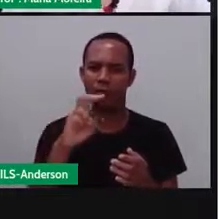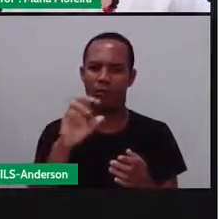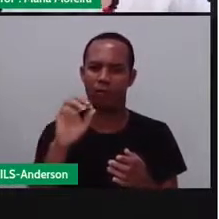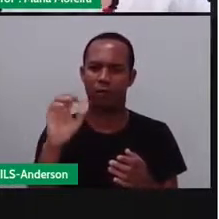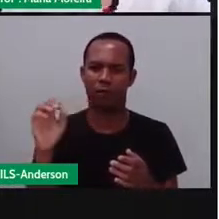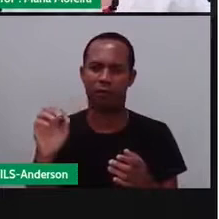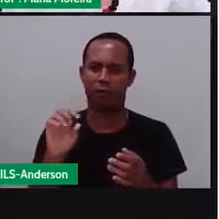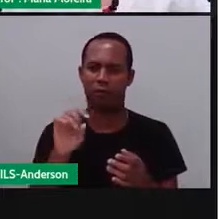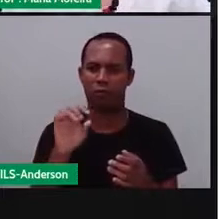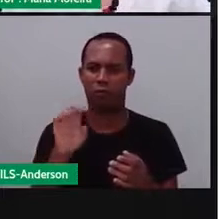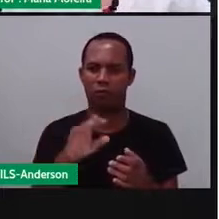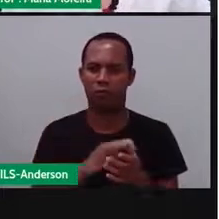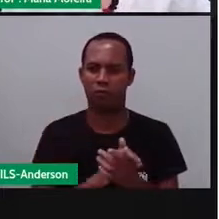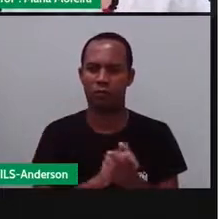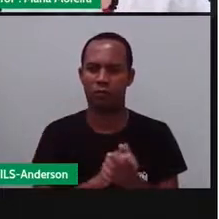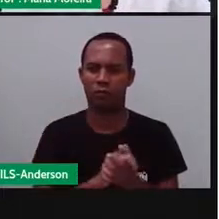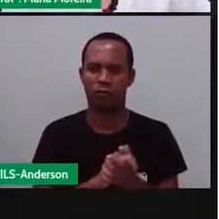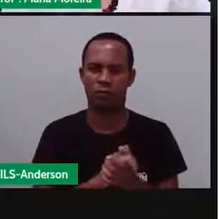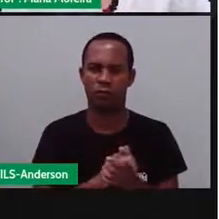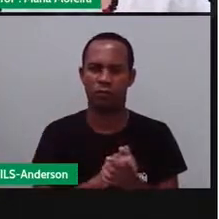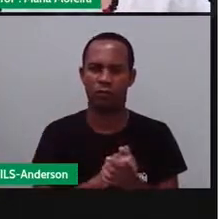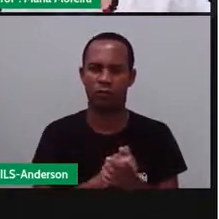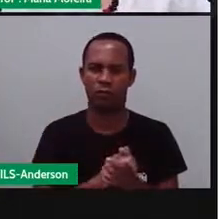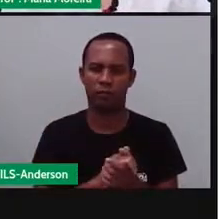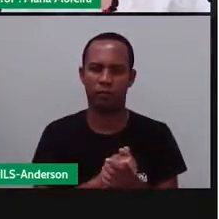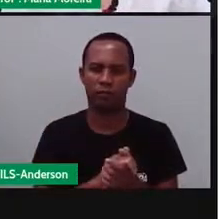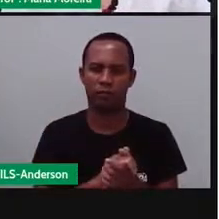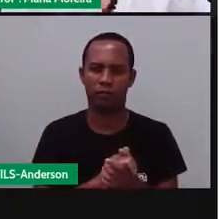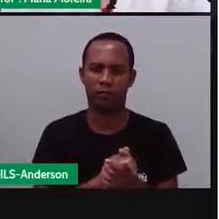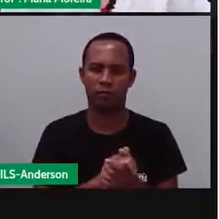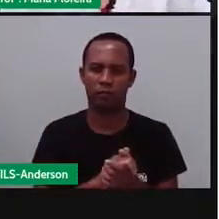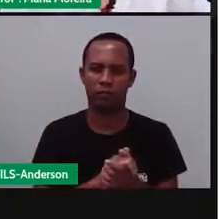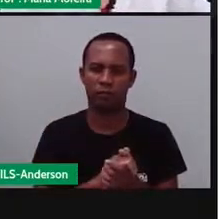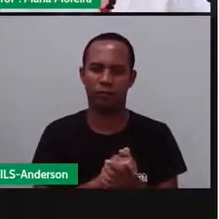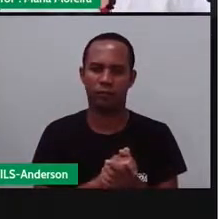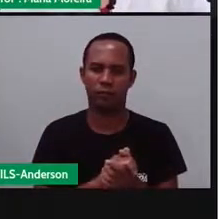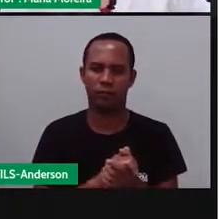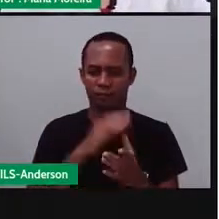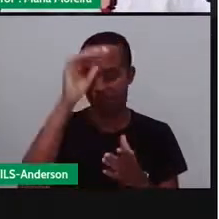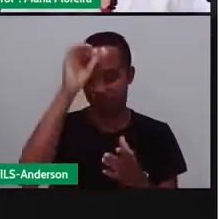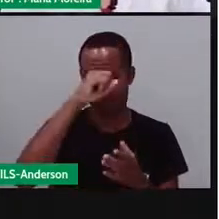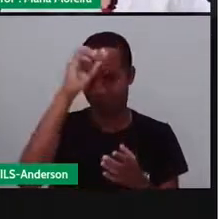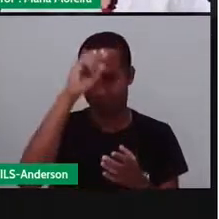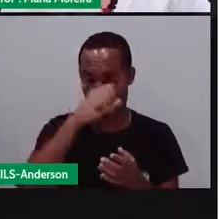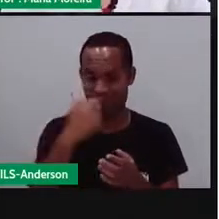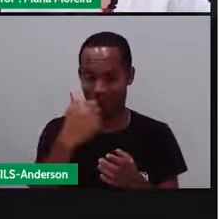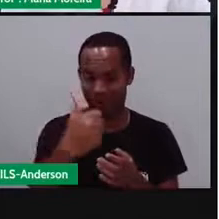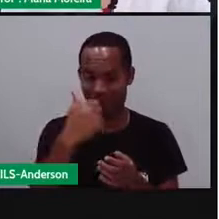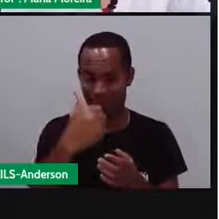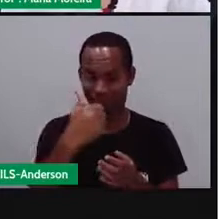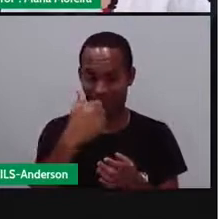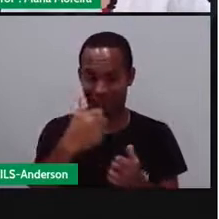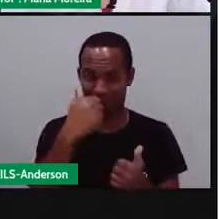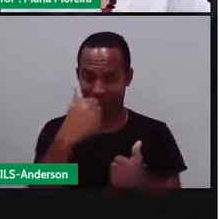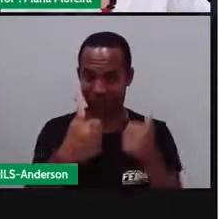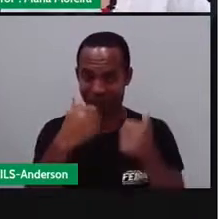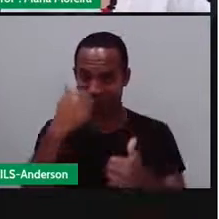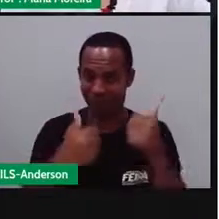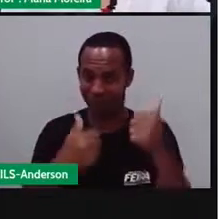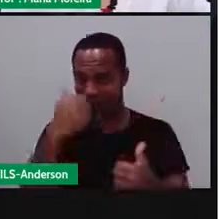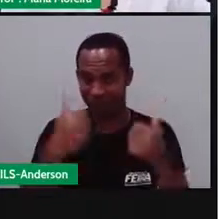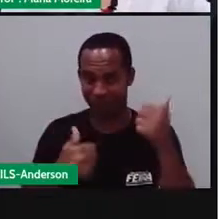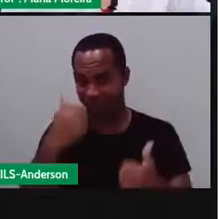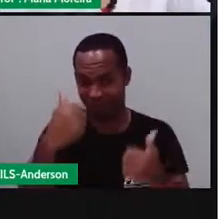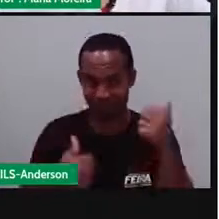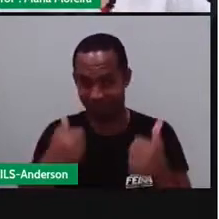Então, a metade de 1 quilo é o quê? 500 gramas. Aprendeu, Anderson? Tudo? Expert